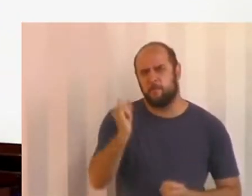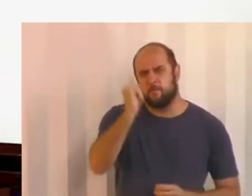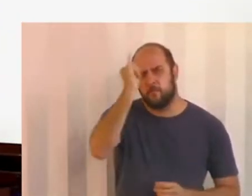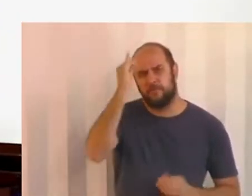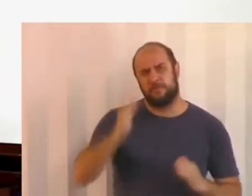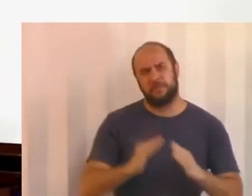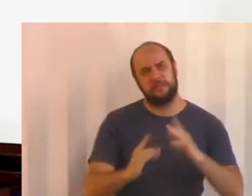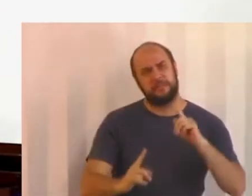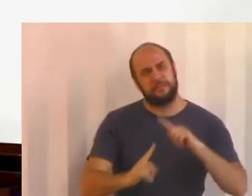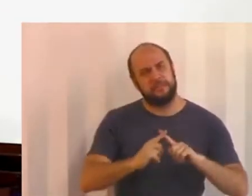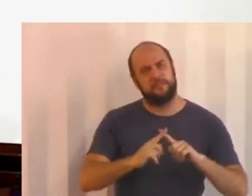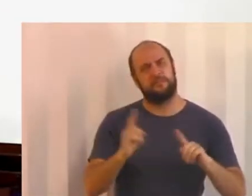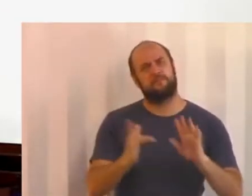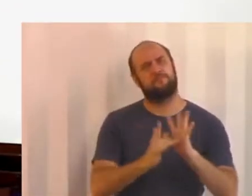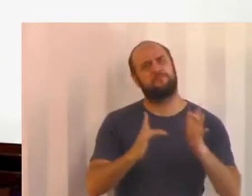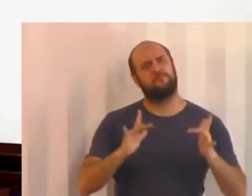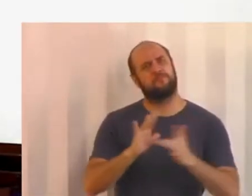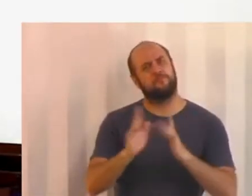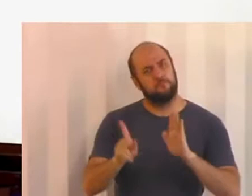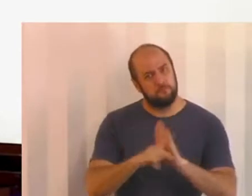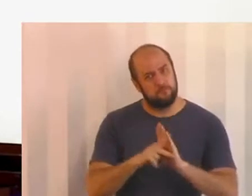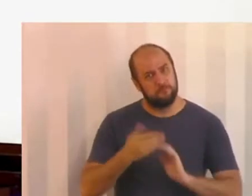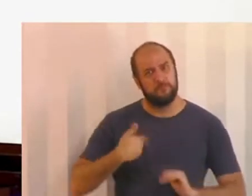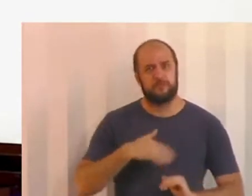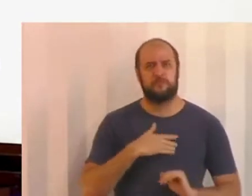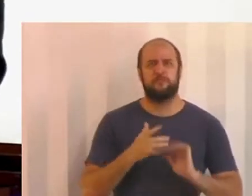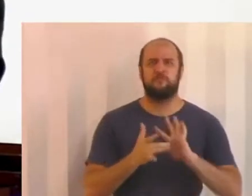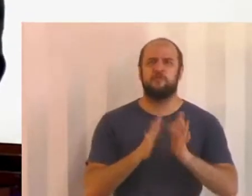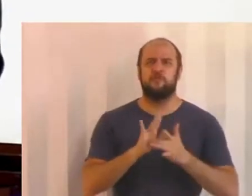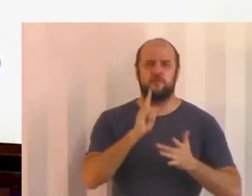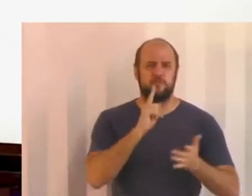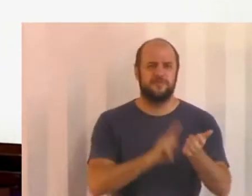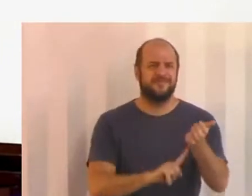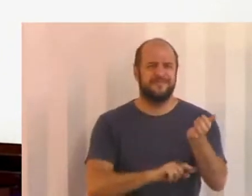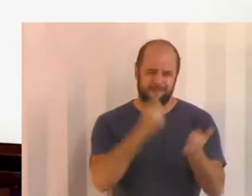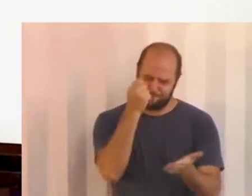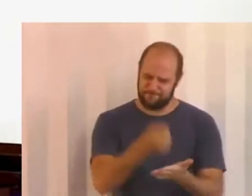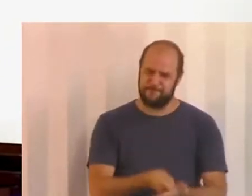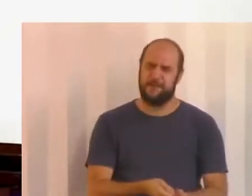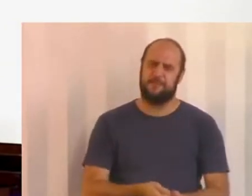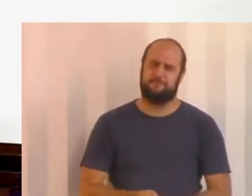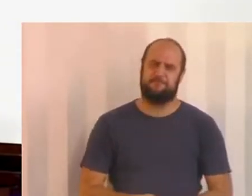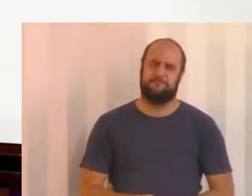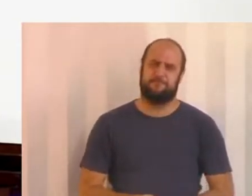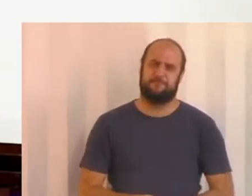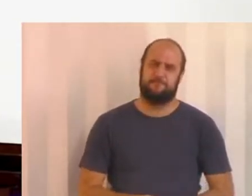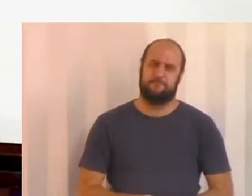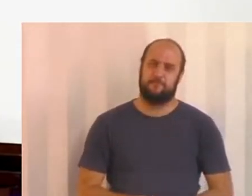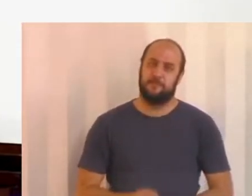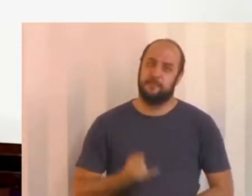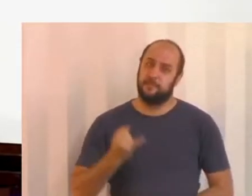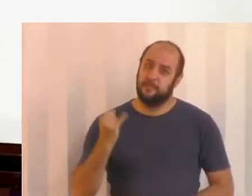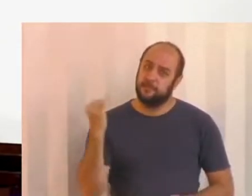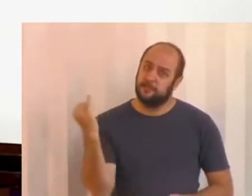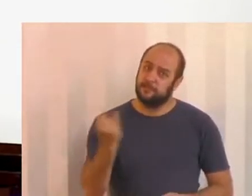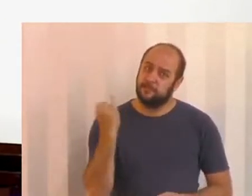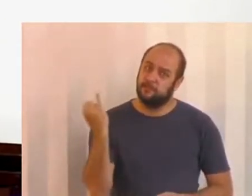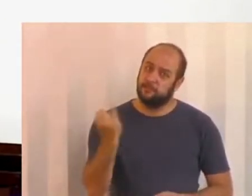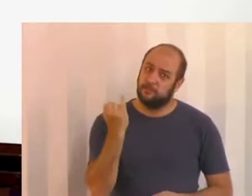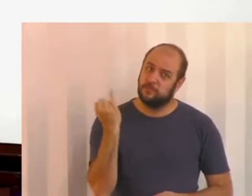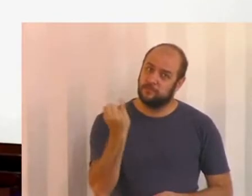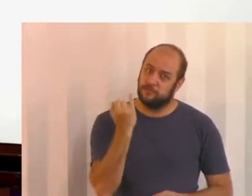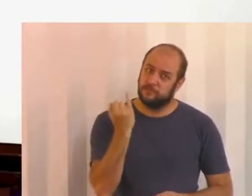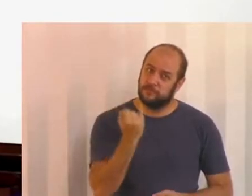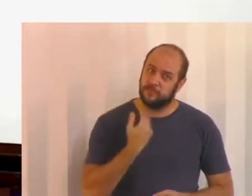da igreja de Cristo, igreja essa comprada pelo sangue dele, e a importância de nós